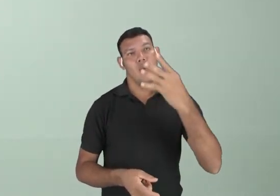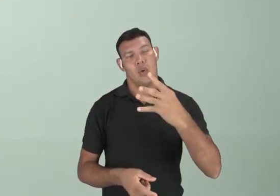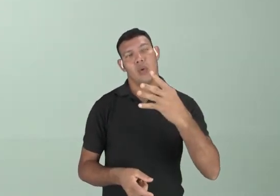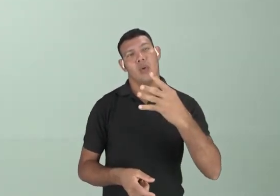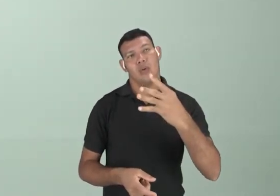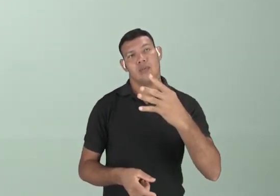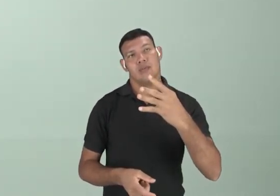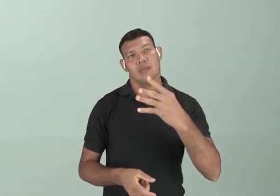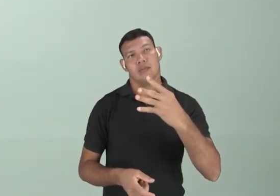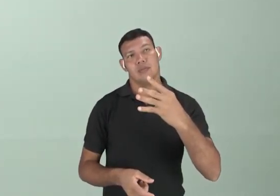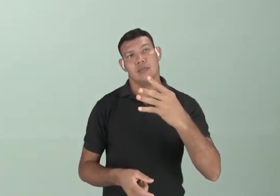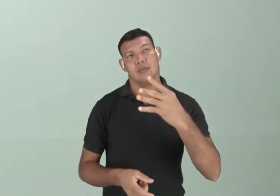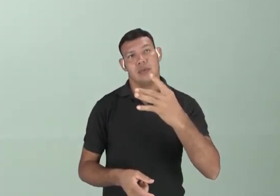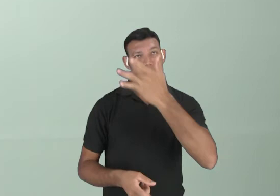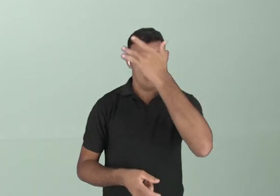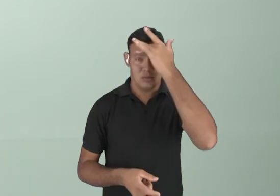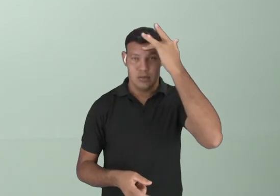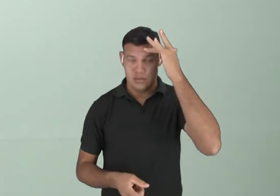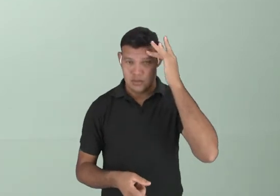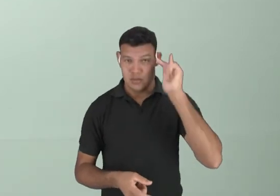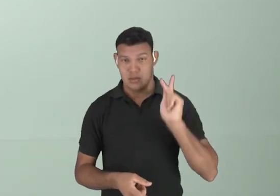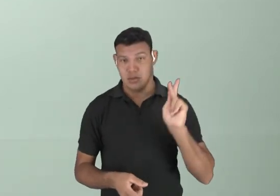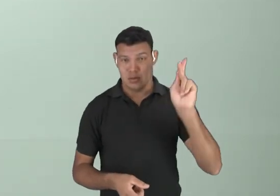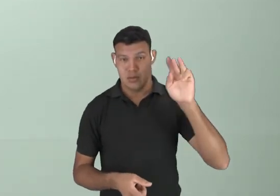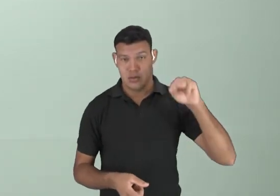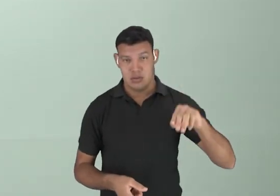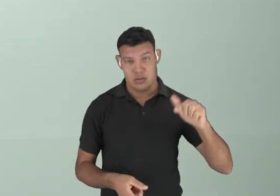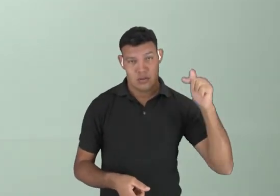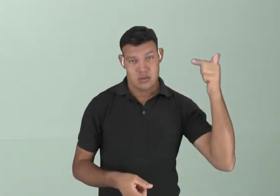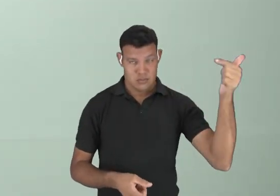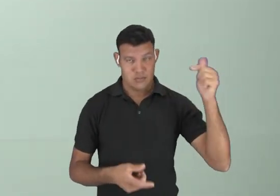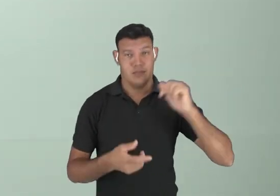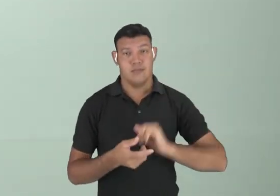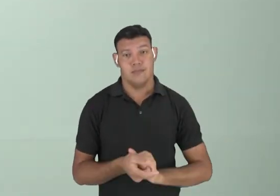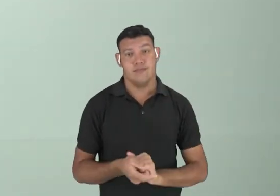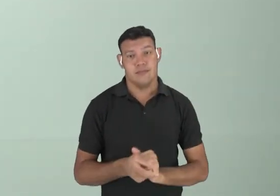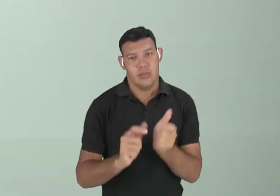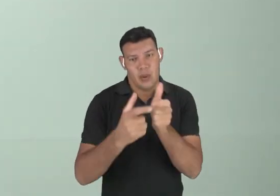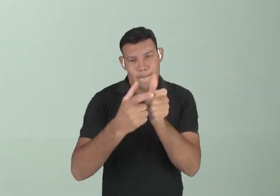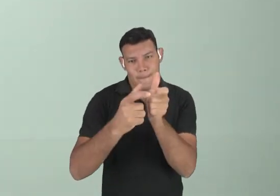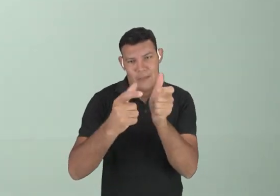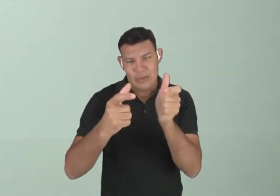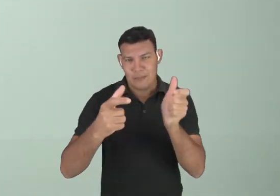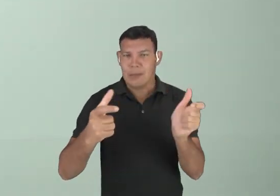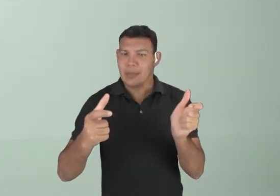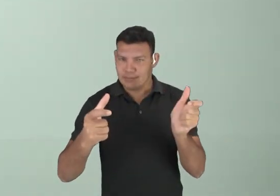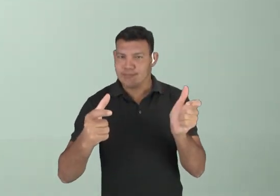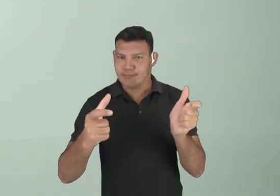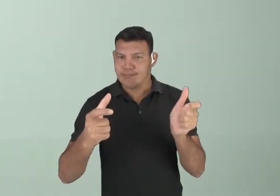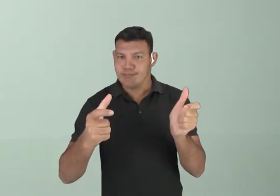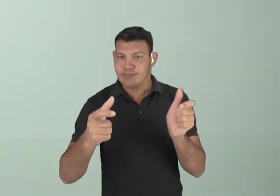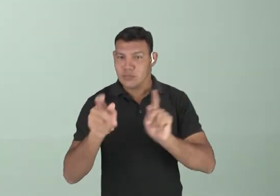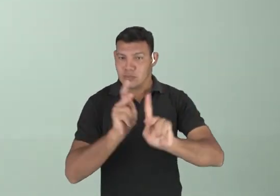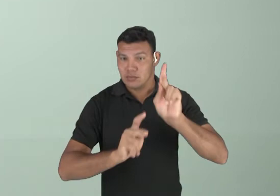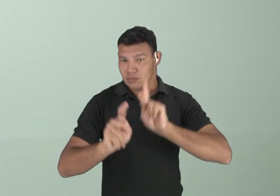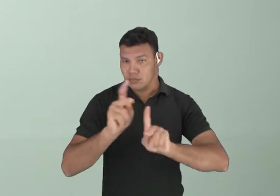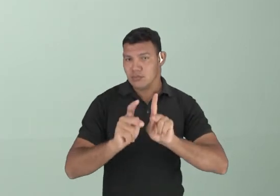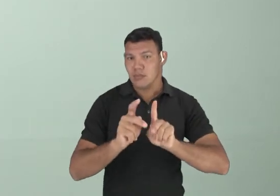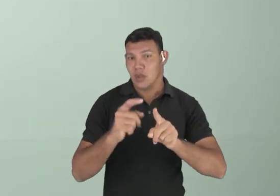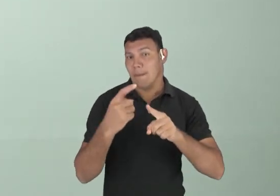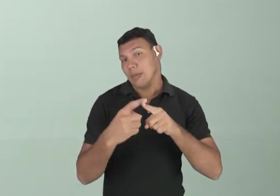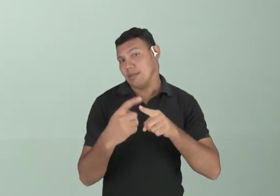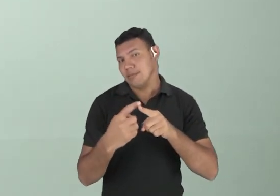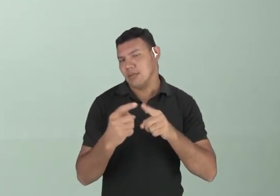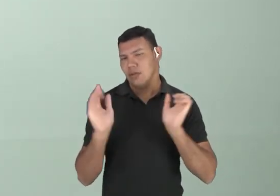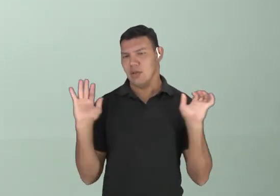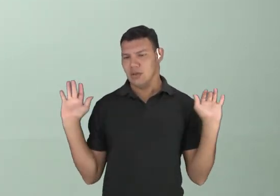Então é uma densidade demográfica muito baixa. Ocorreu um crescimento populacional, sobretudo pelas migrações